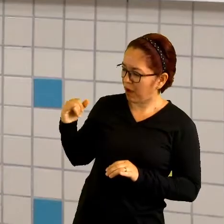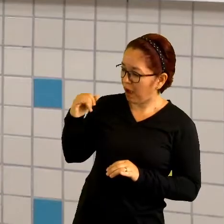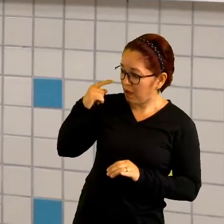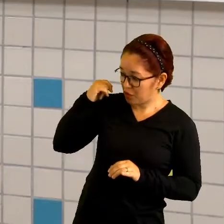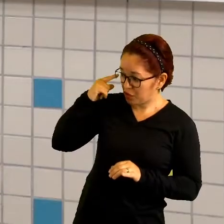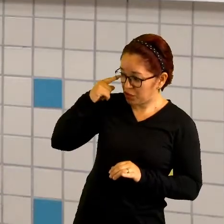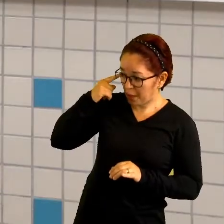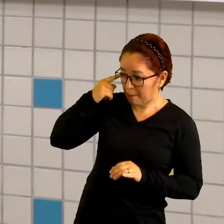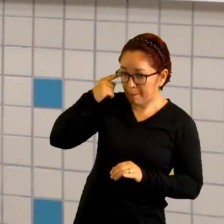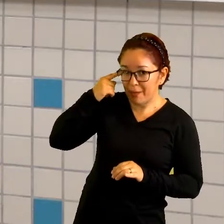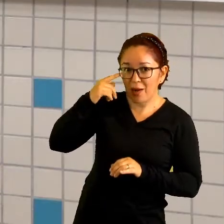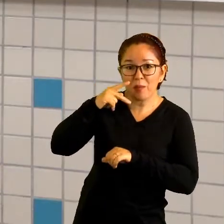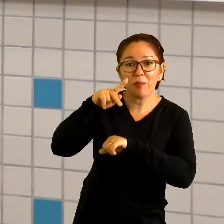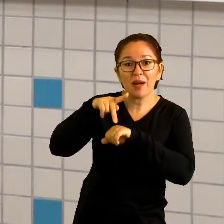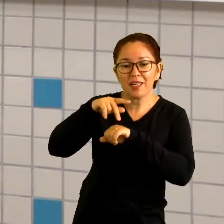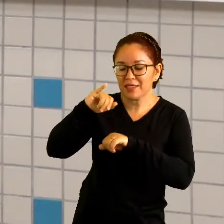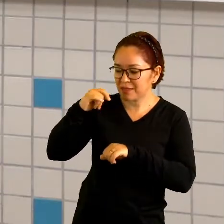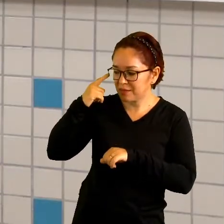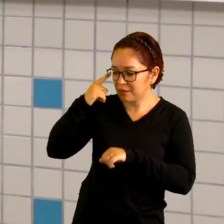pense em um objeto.